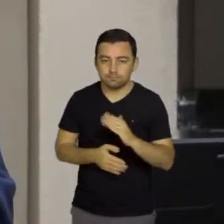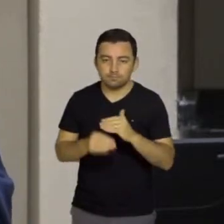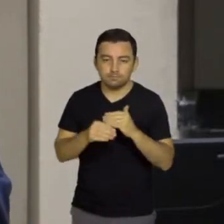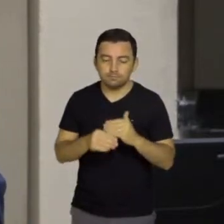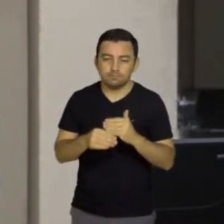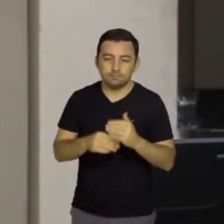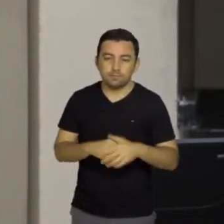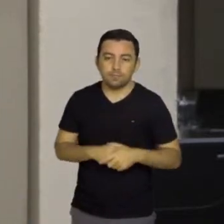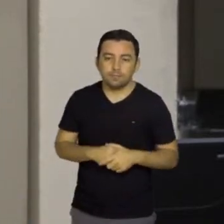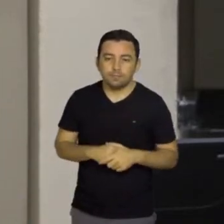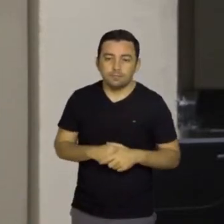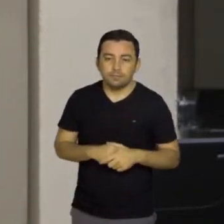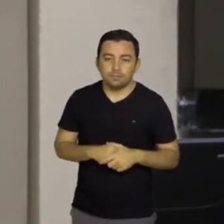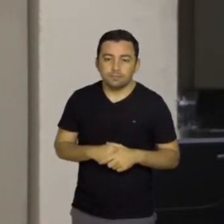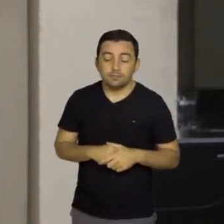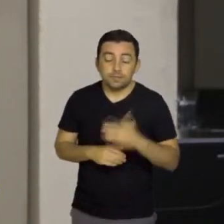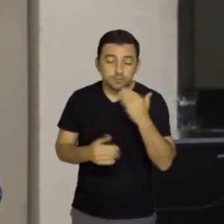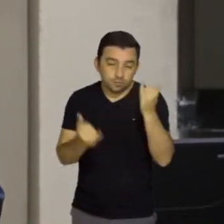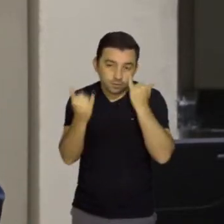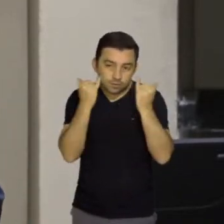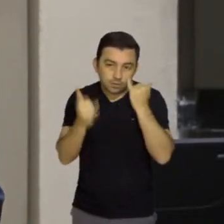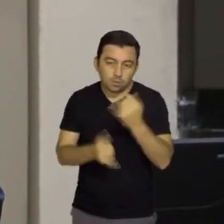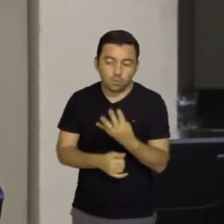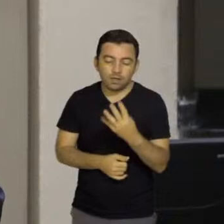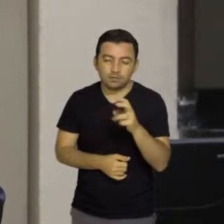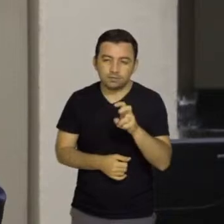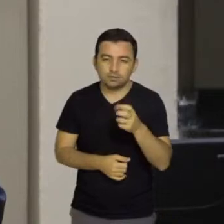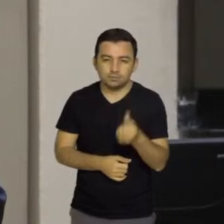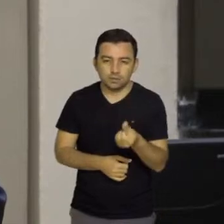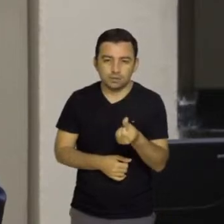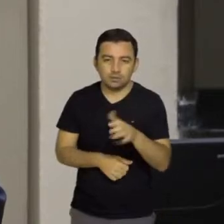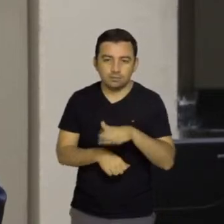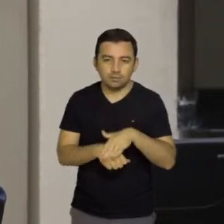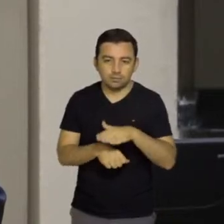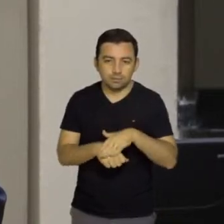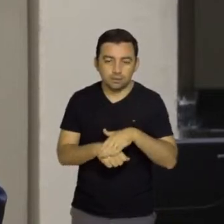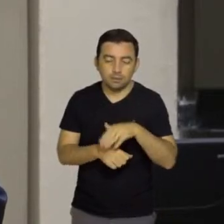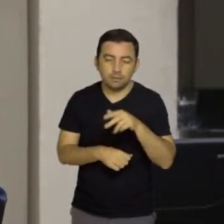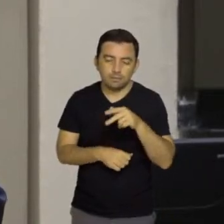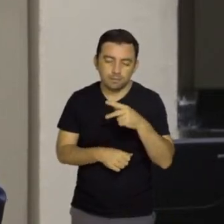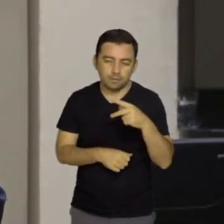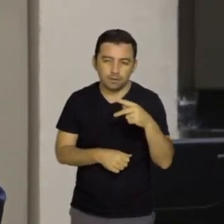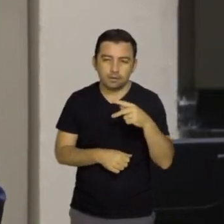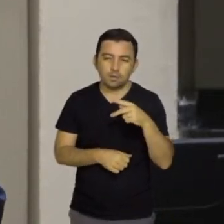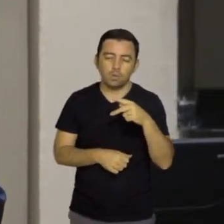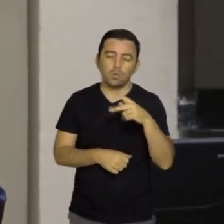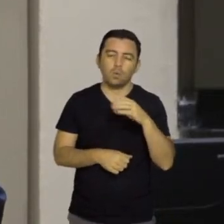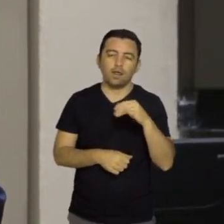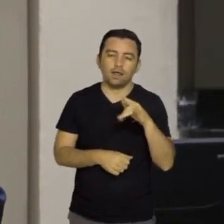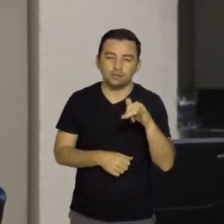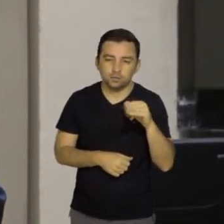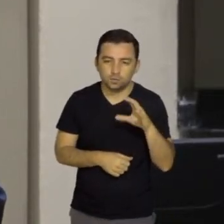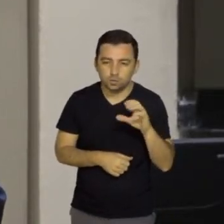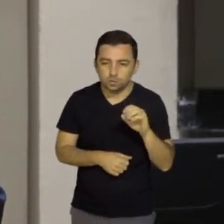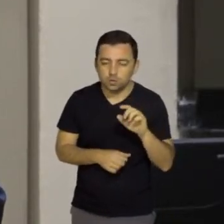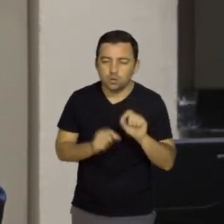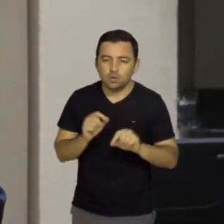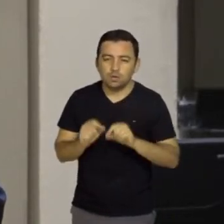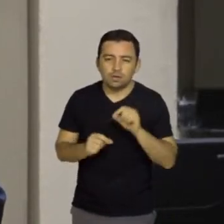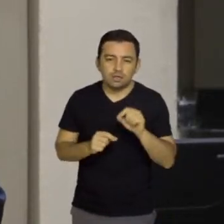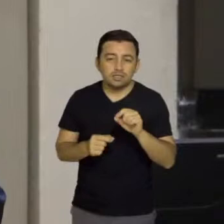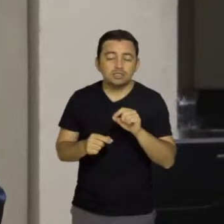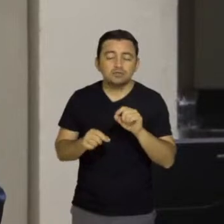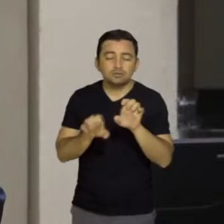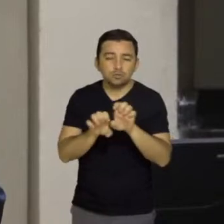Aprovado por unanimidade. Pedido de informação 456, autoria deputado Pepe Colasso, solicitando ao secretário de Estado da Infraestrutura e